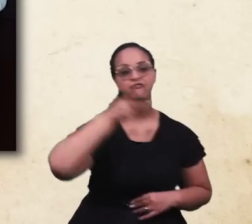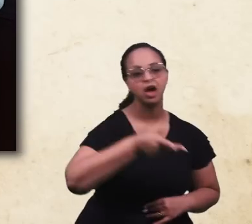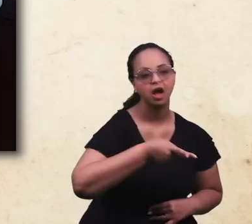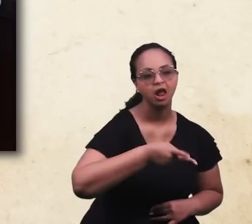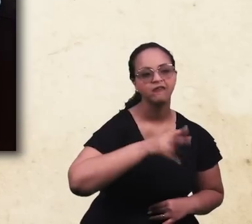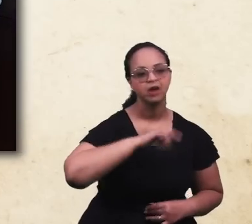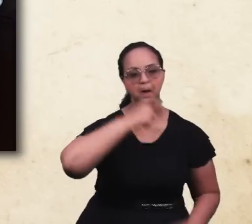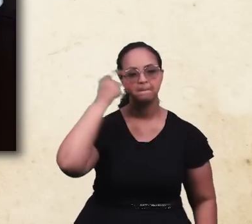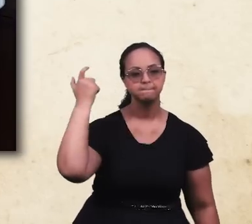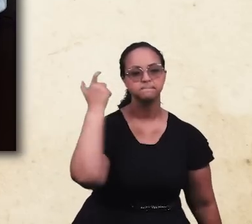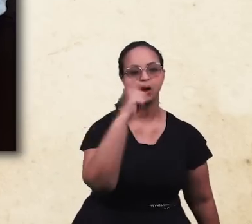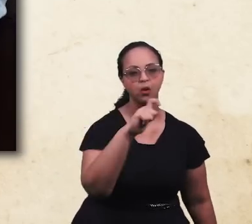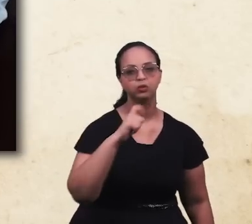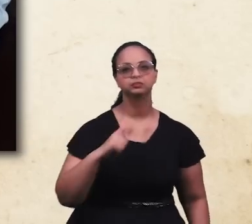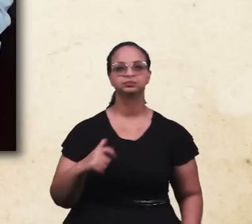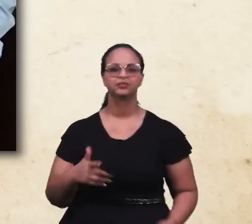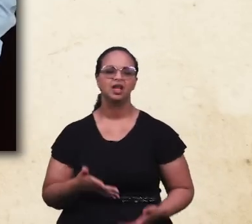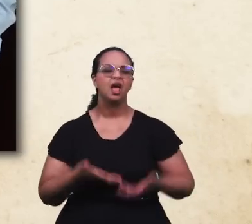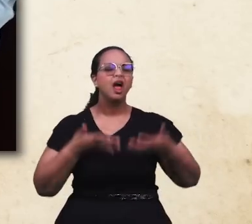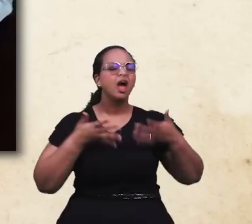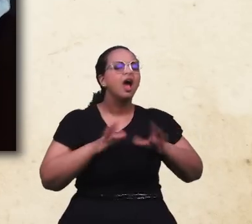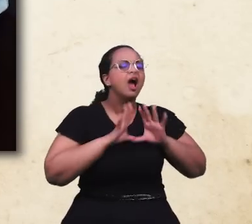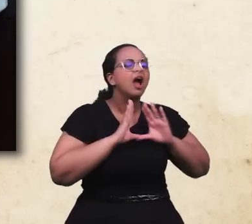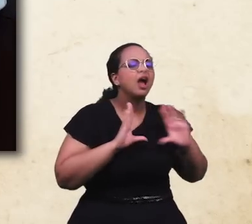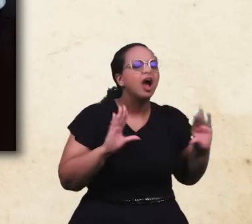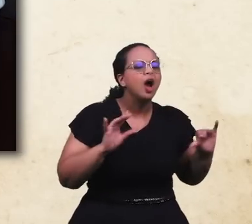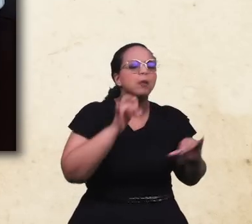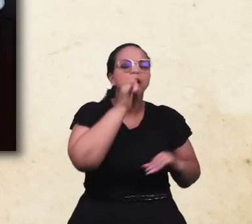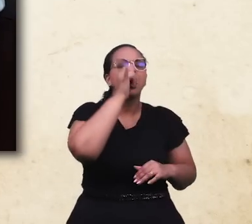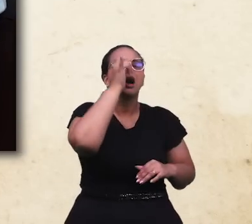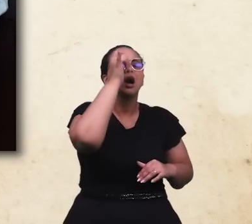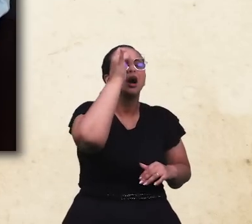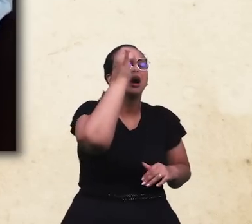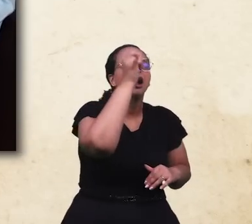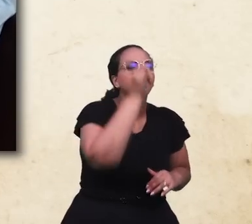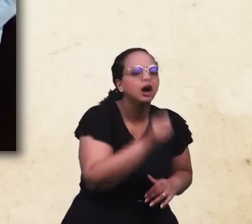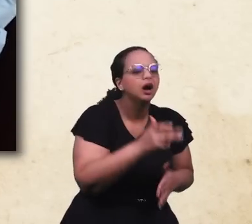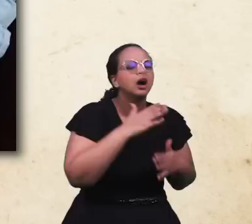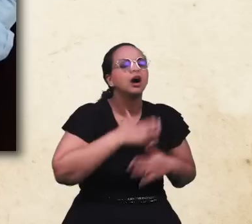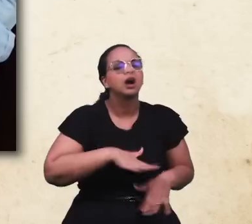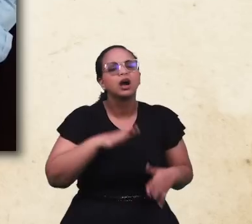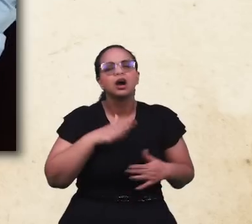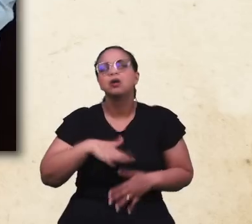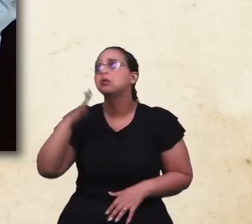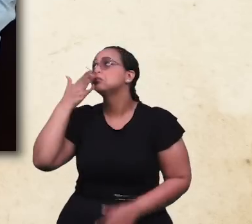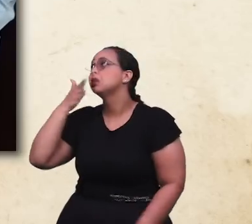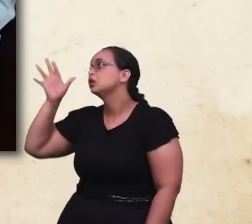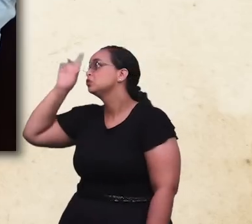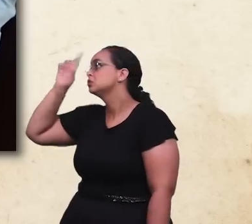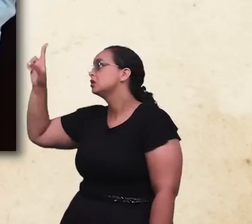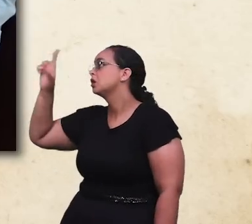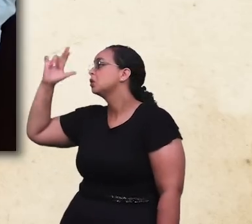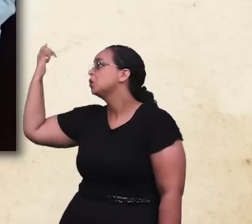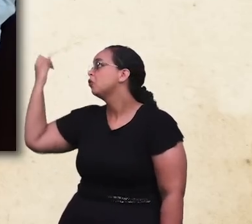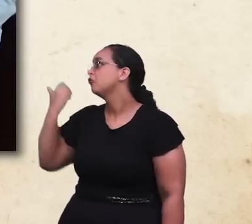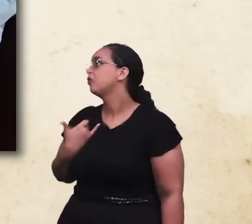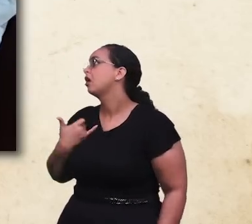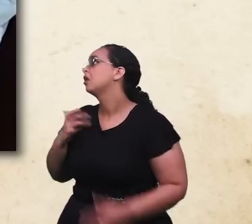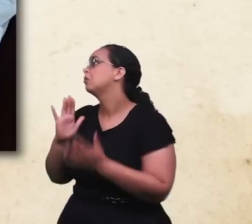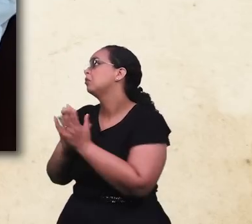provoca isso. A palavra branda nós devemos buscar no Senhor Jesus.